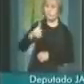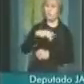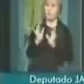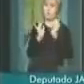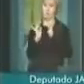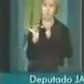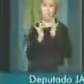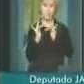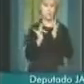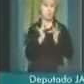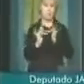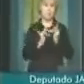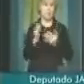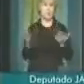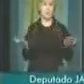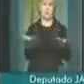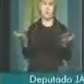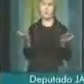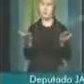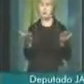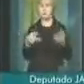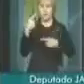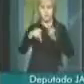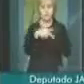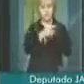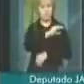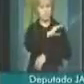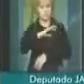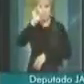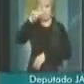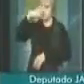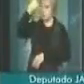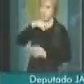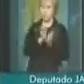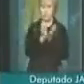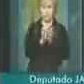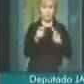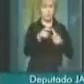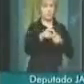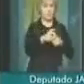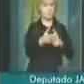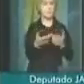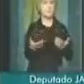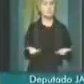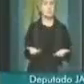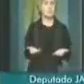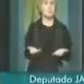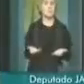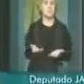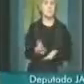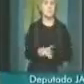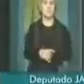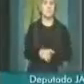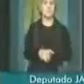namorando. E a grande discussão dessa comissão de direitos humanos e minoria, me dá asco me referir a essa comissão,